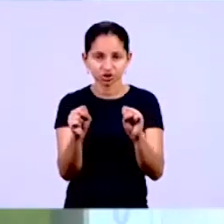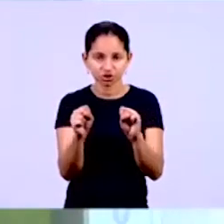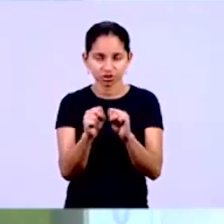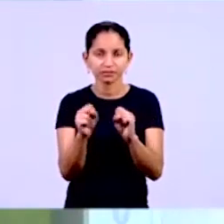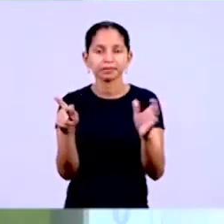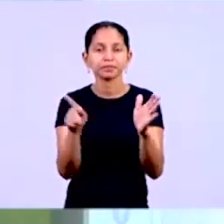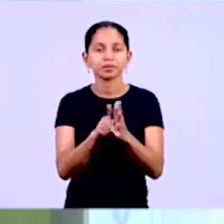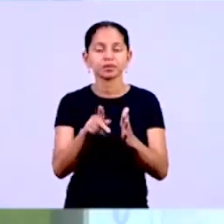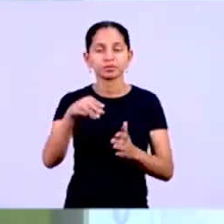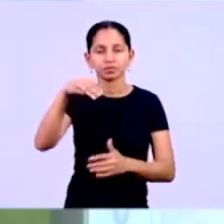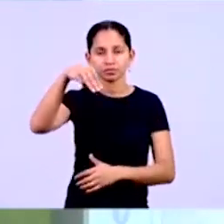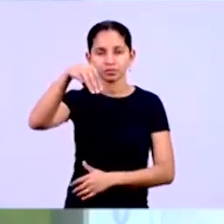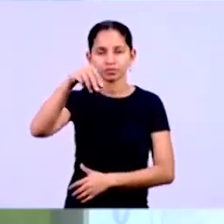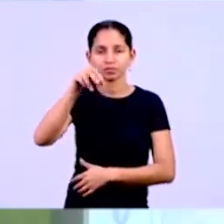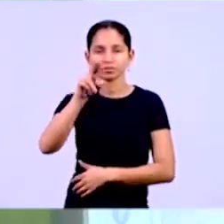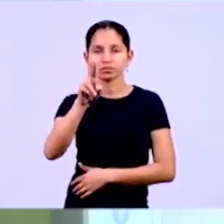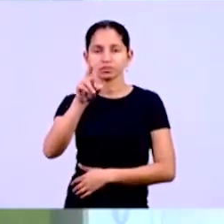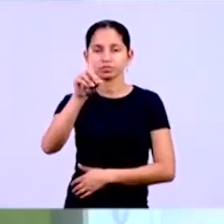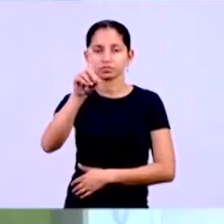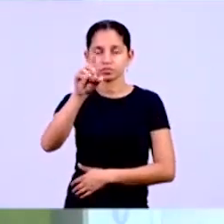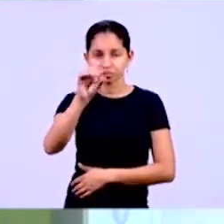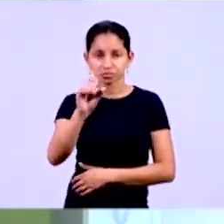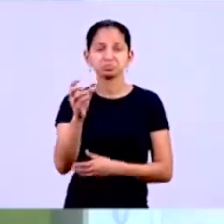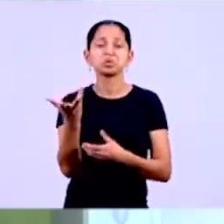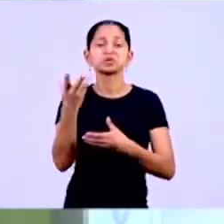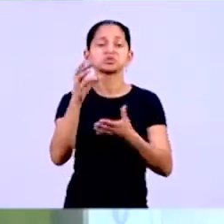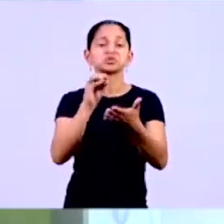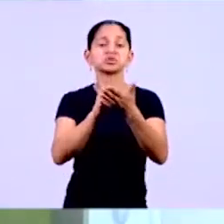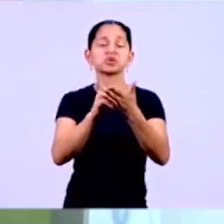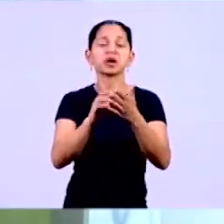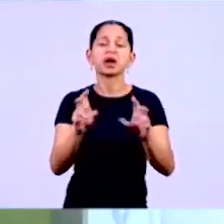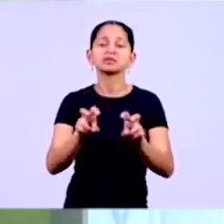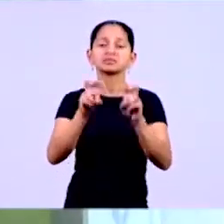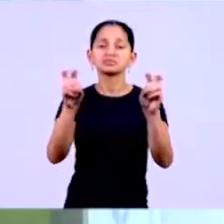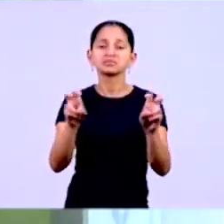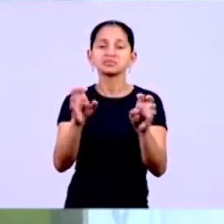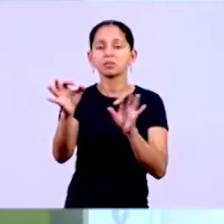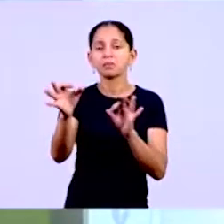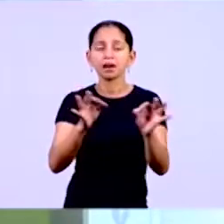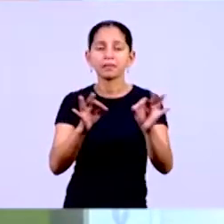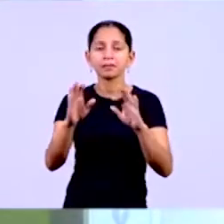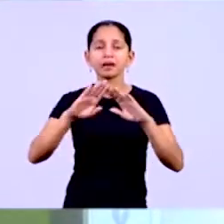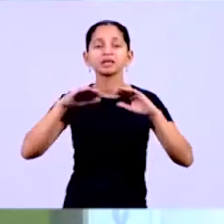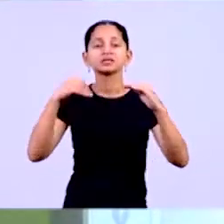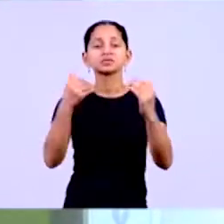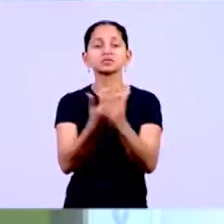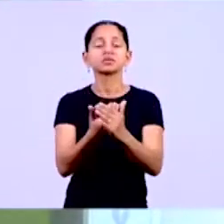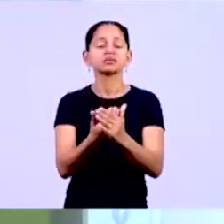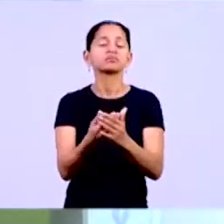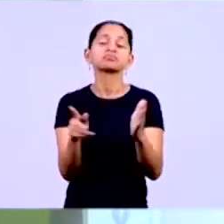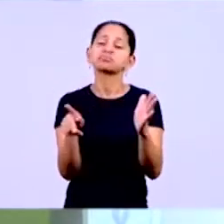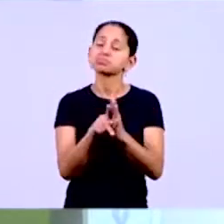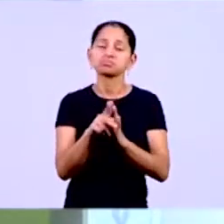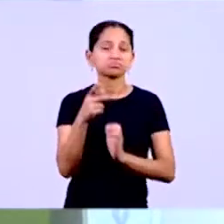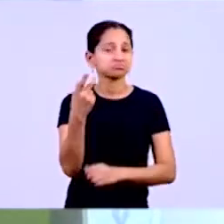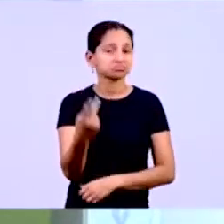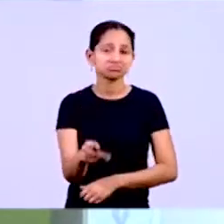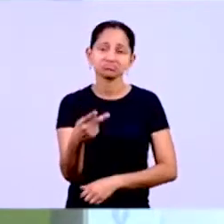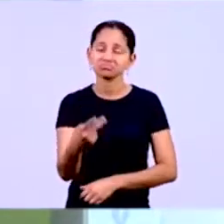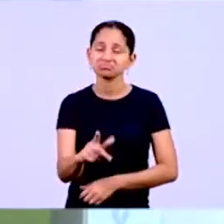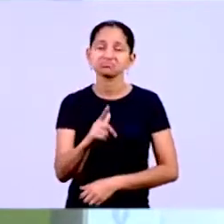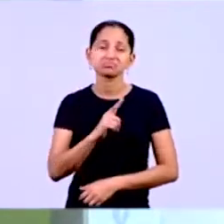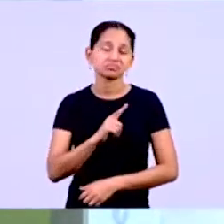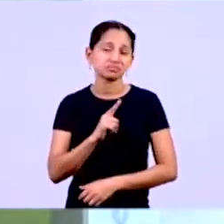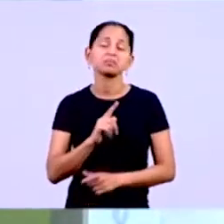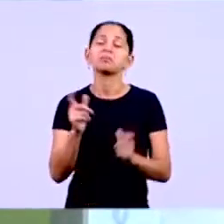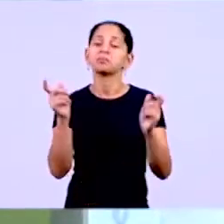professora. Você pode baixar o sistema Moodle, colocar no seu computador e começar a fazer sua própria escola online. Exemplo, né? Imagina. É